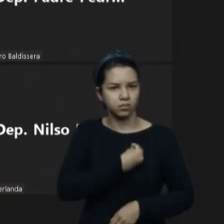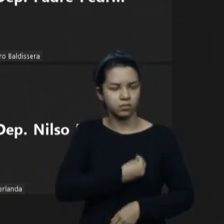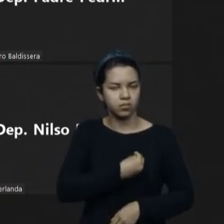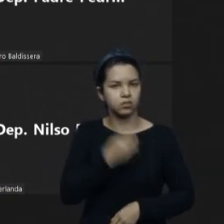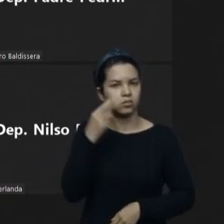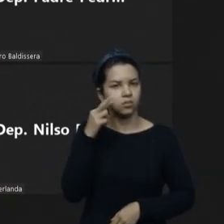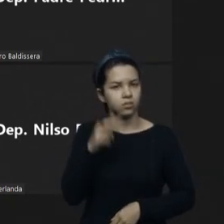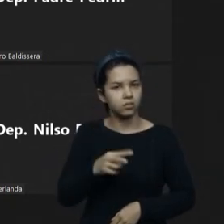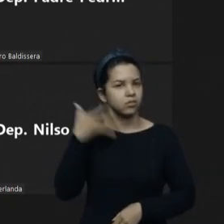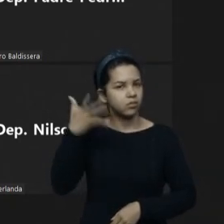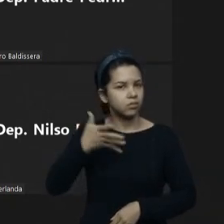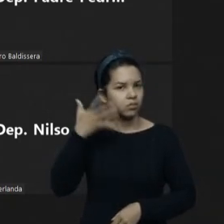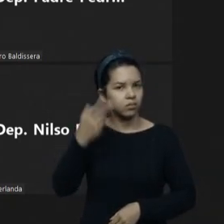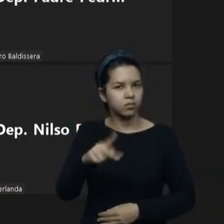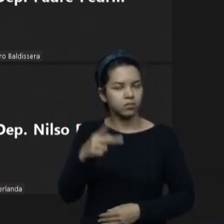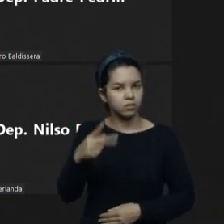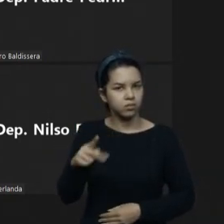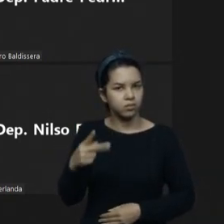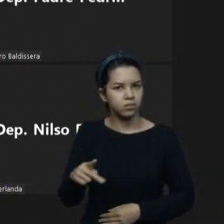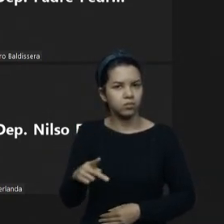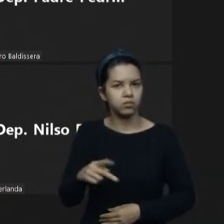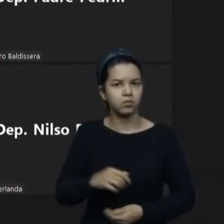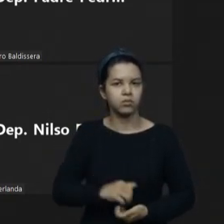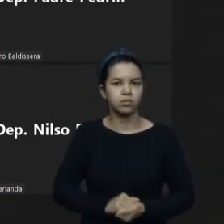a fala deles, ouvi a fala deles aqui, mas...